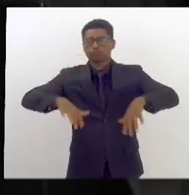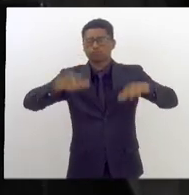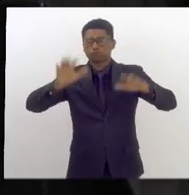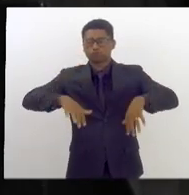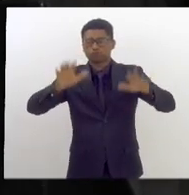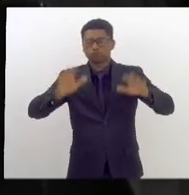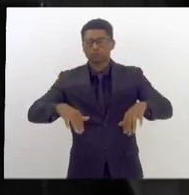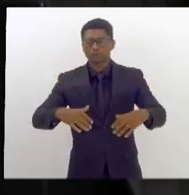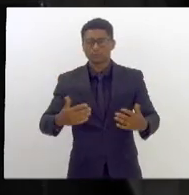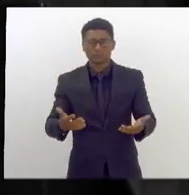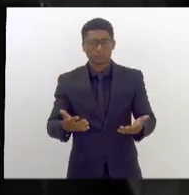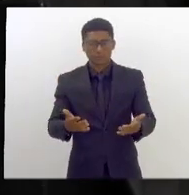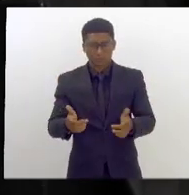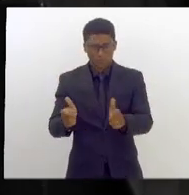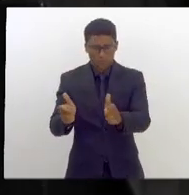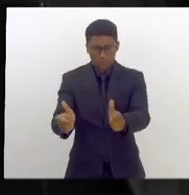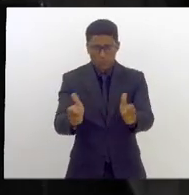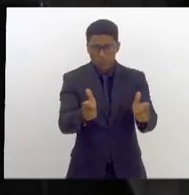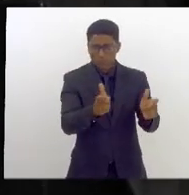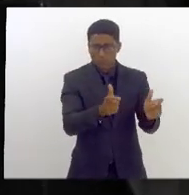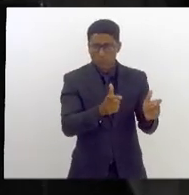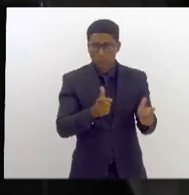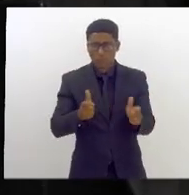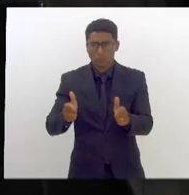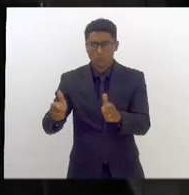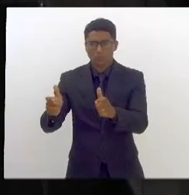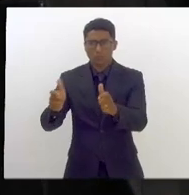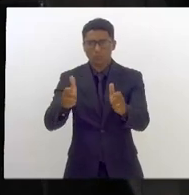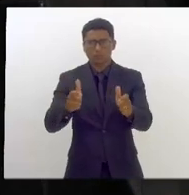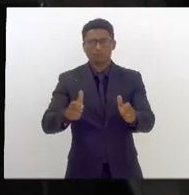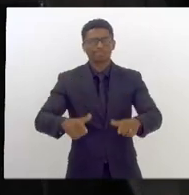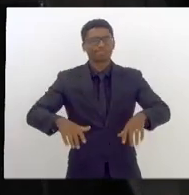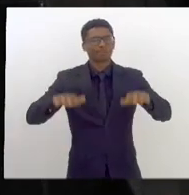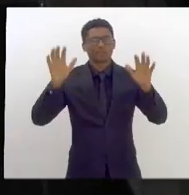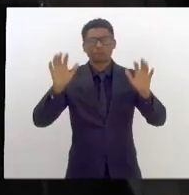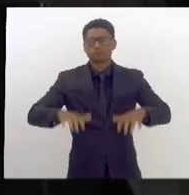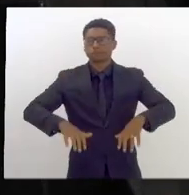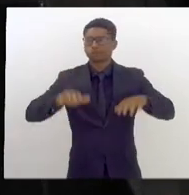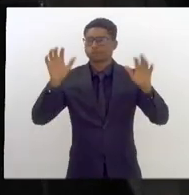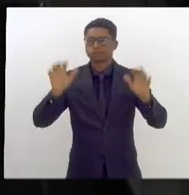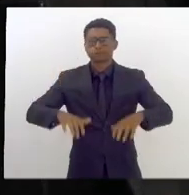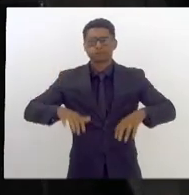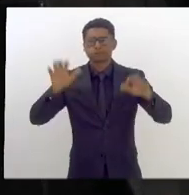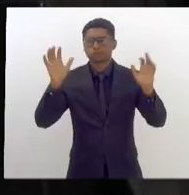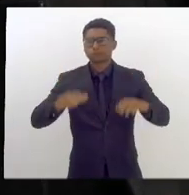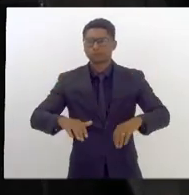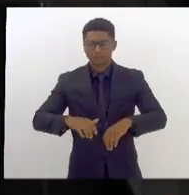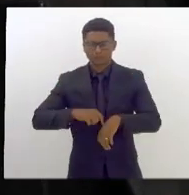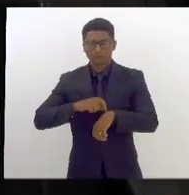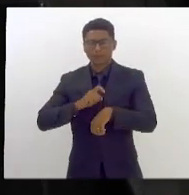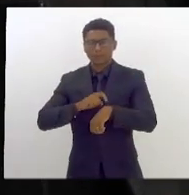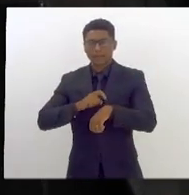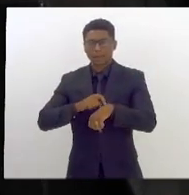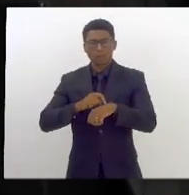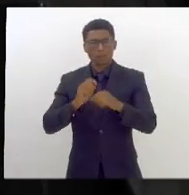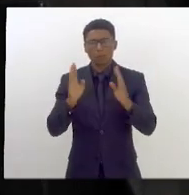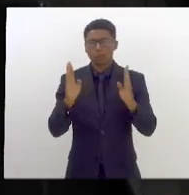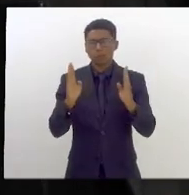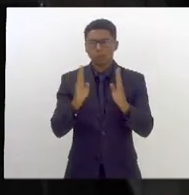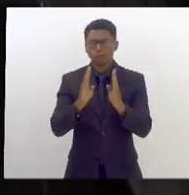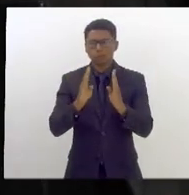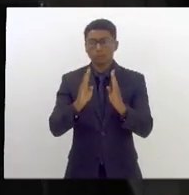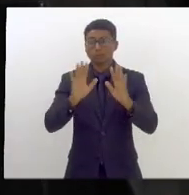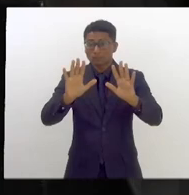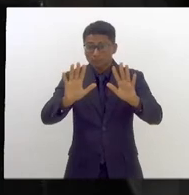em determinadas regiões e chove muito mais num curto período de tempo